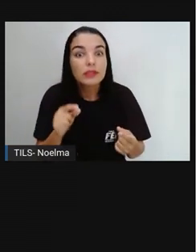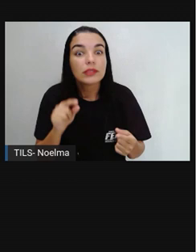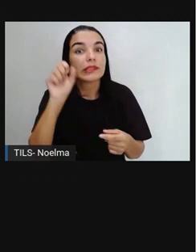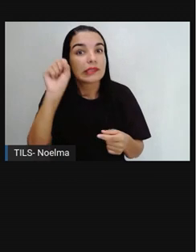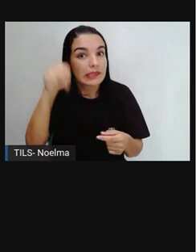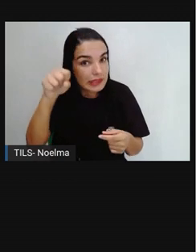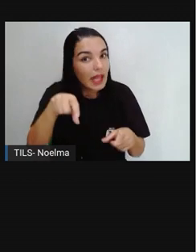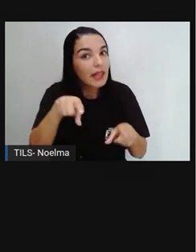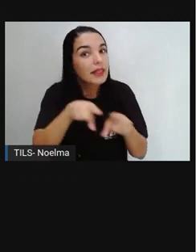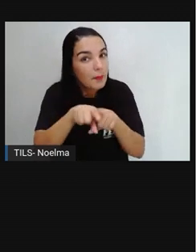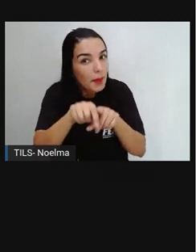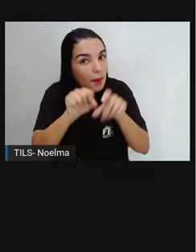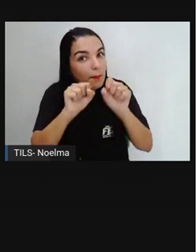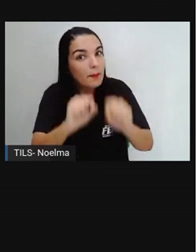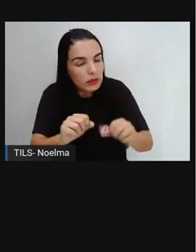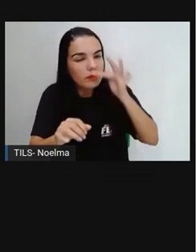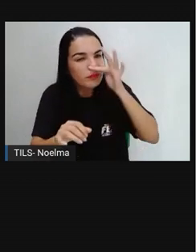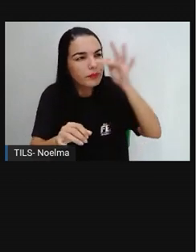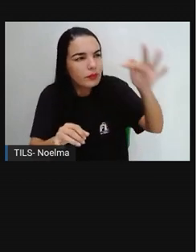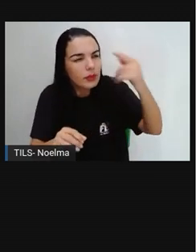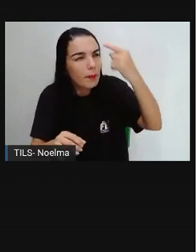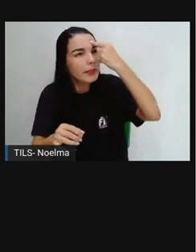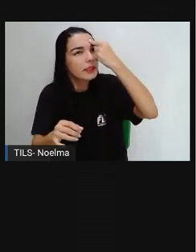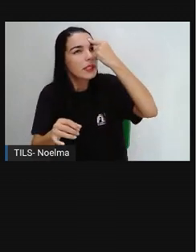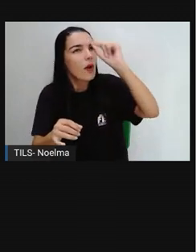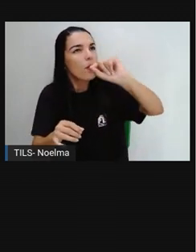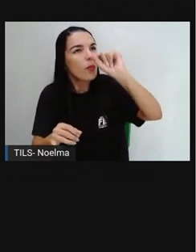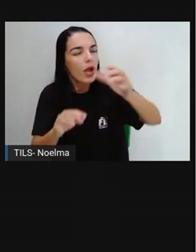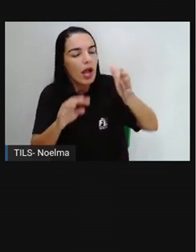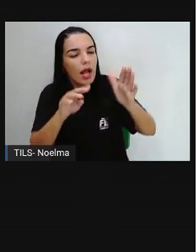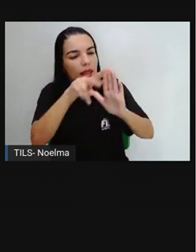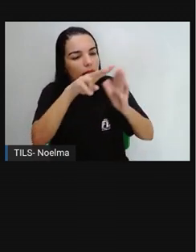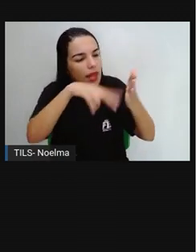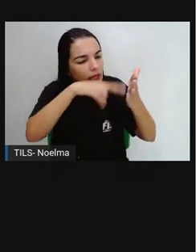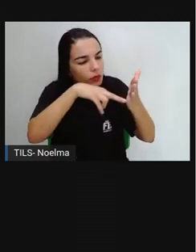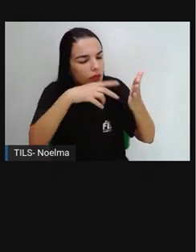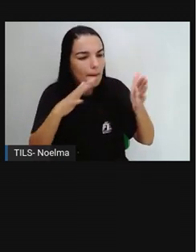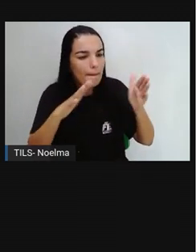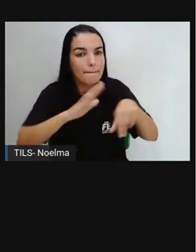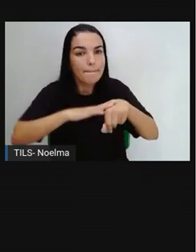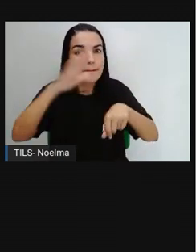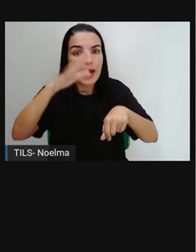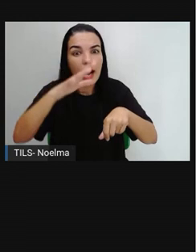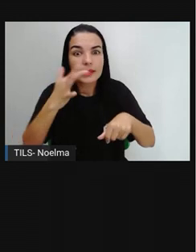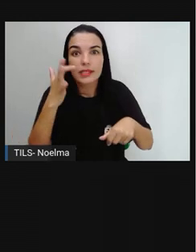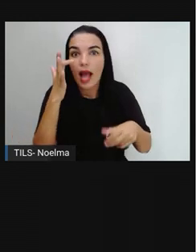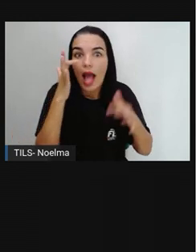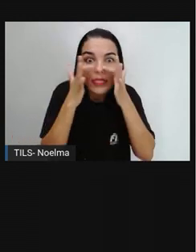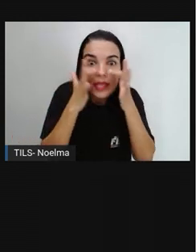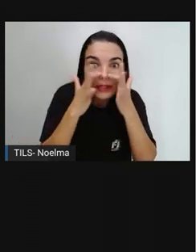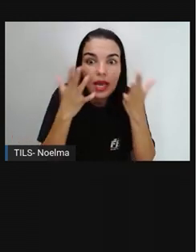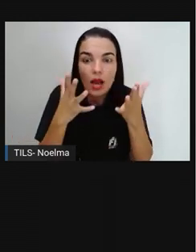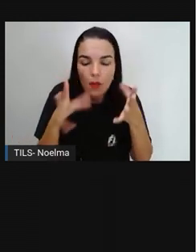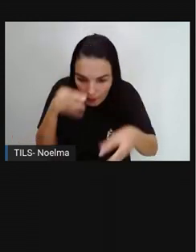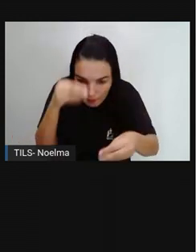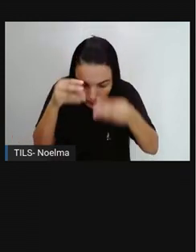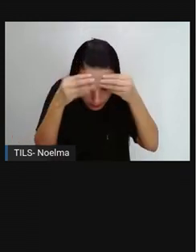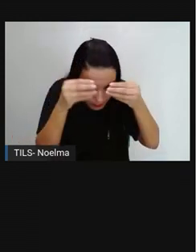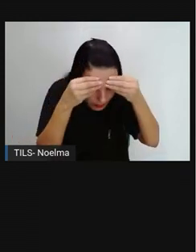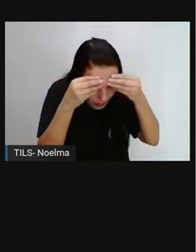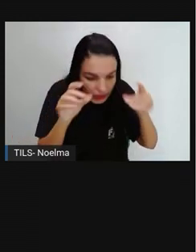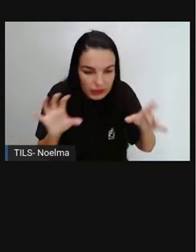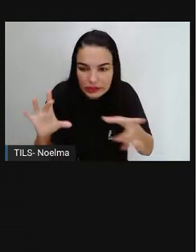pode ser uma predição. Faremos a leitura com mais atenção, tentando captar as informações e relacionando